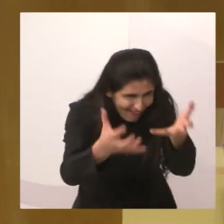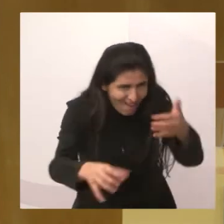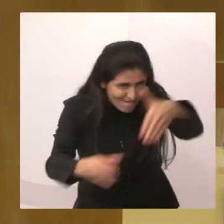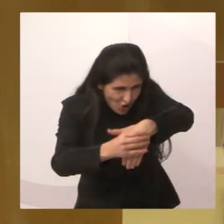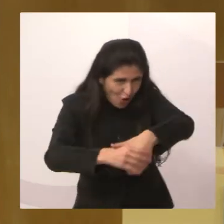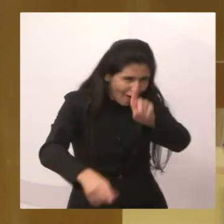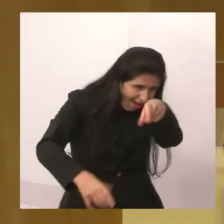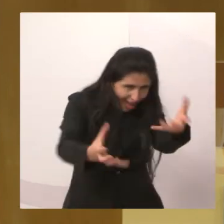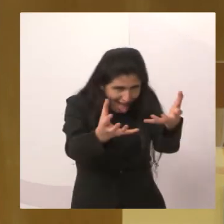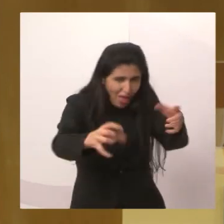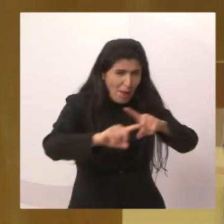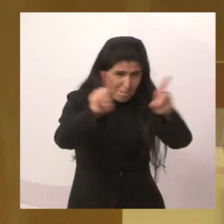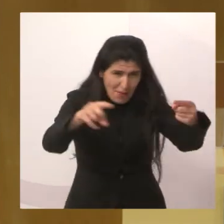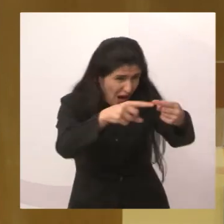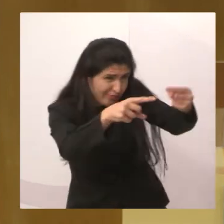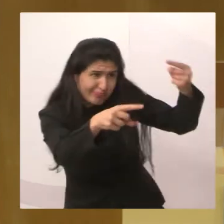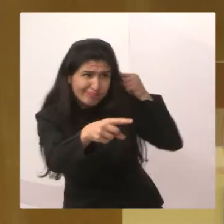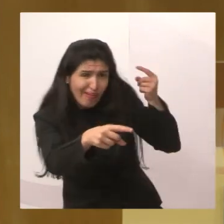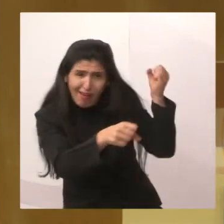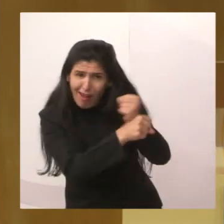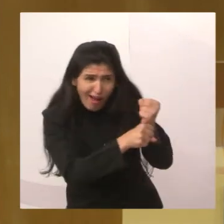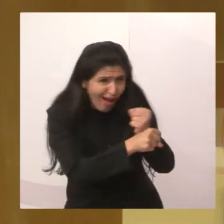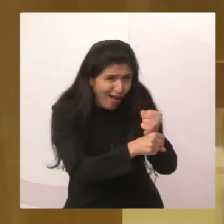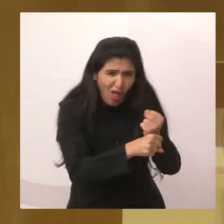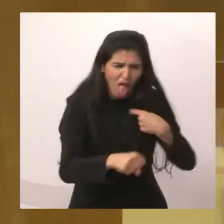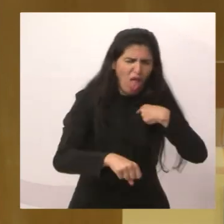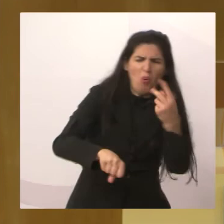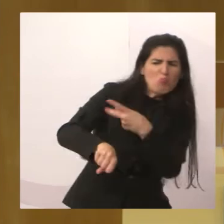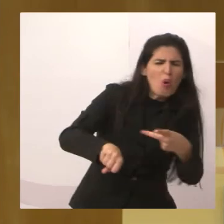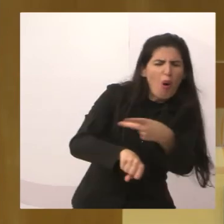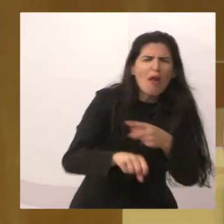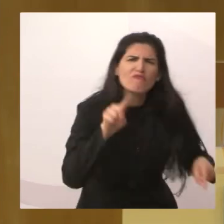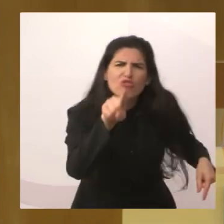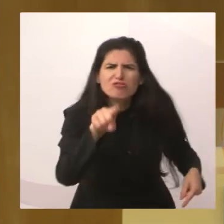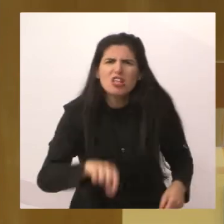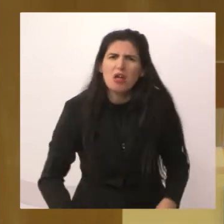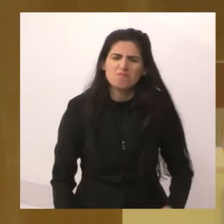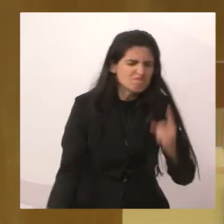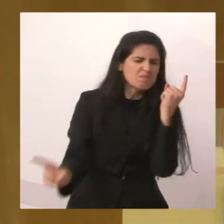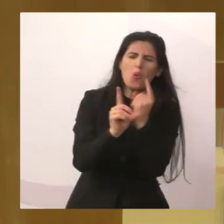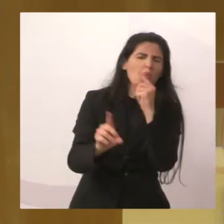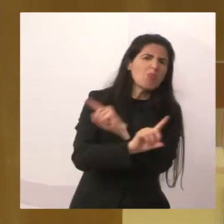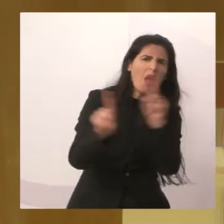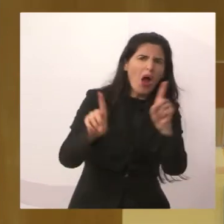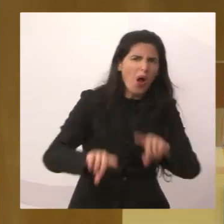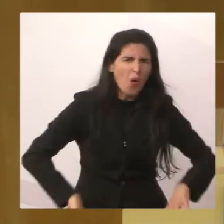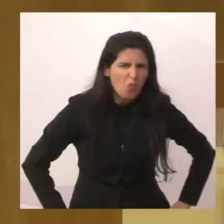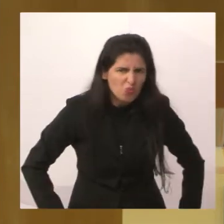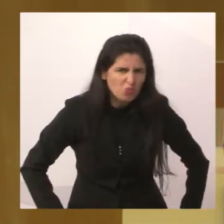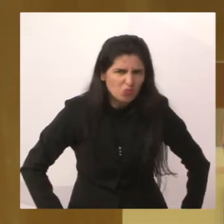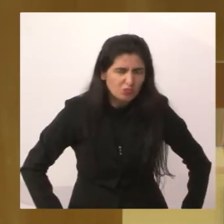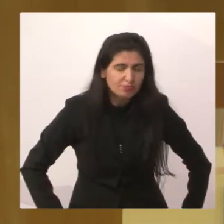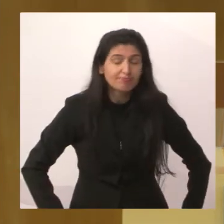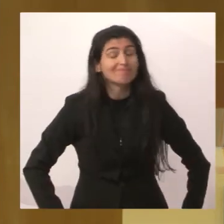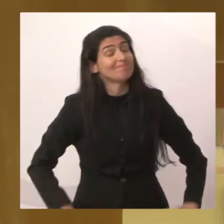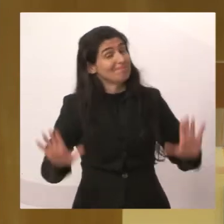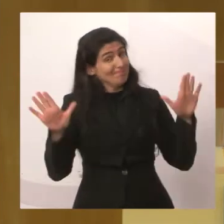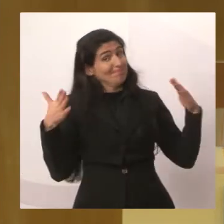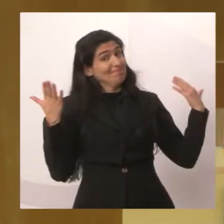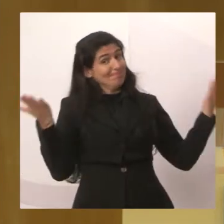faz prefeito, todas as autoridades. Qualquer munícipe pode fazer um protocolo, entrar com um protocolo contra os